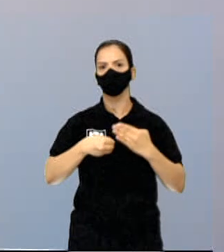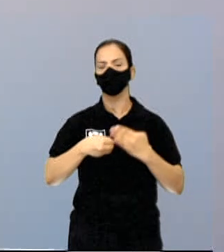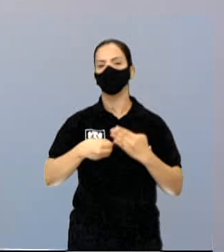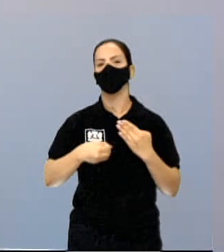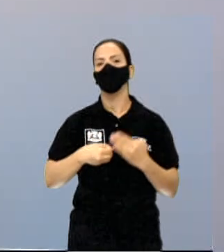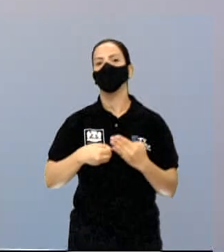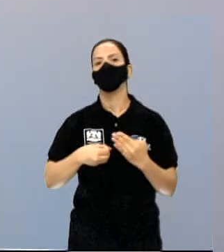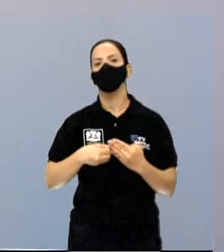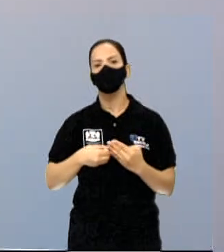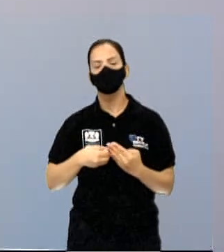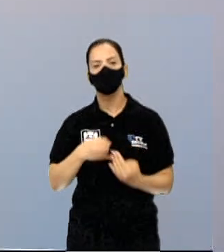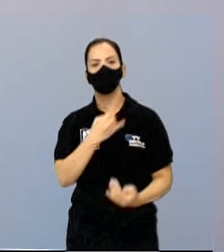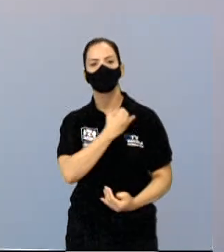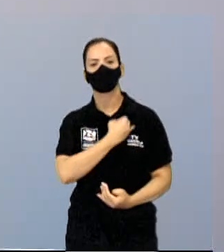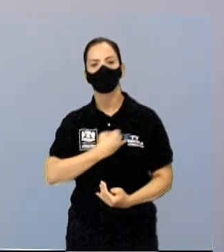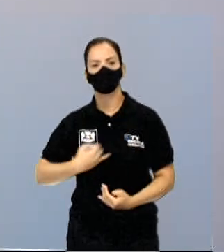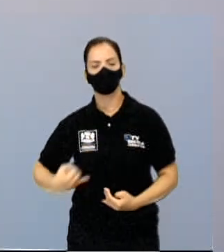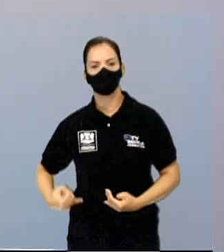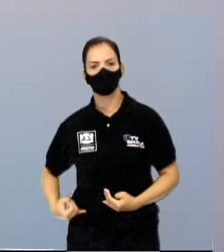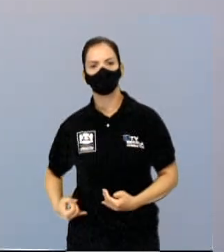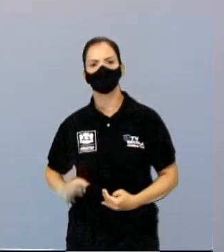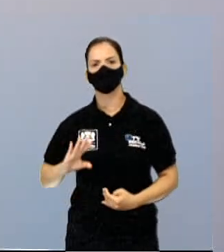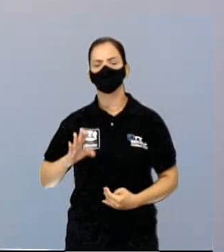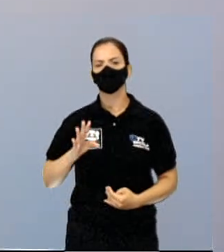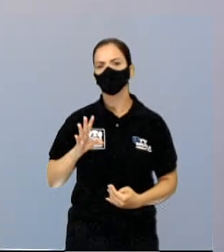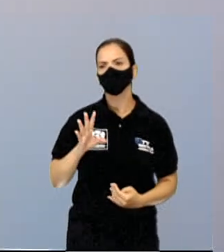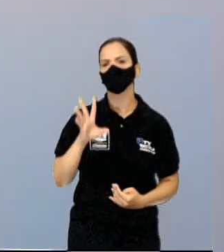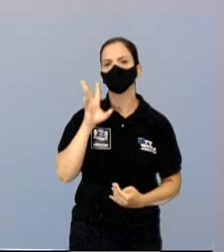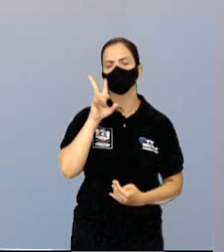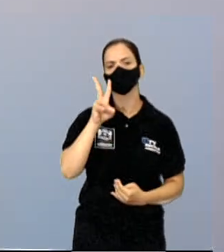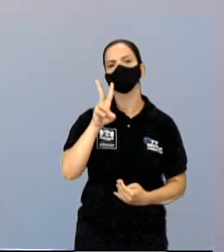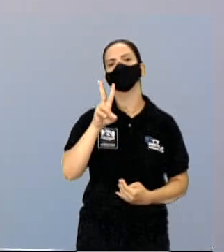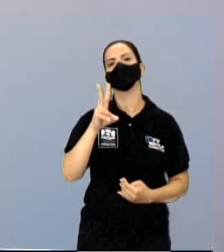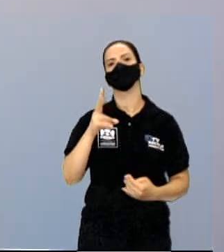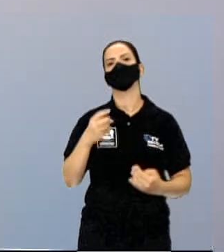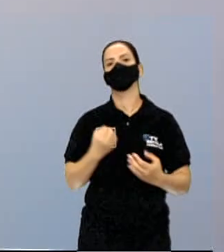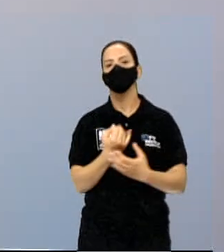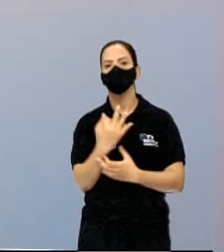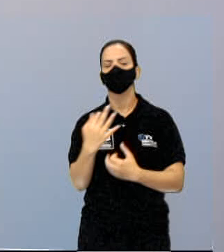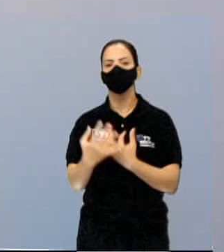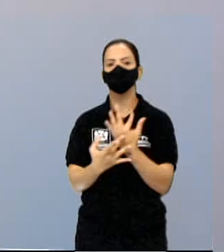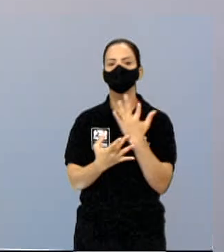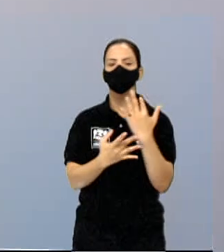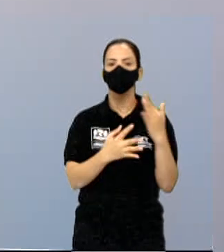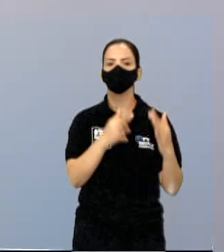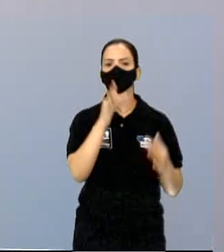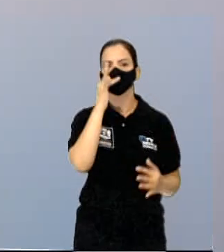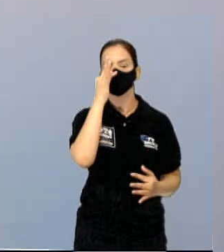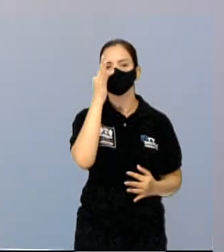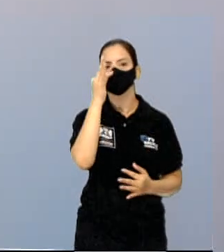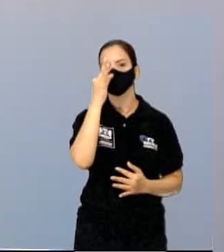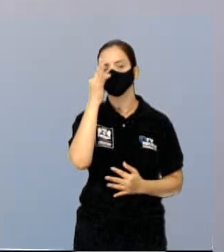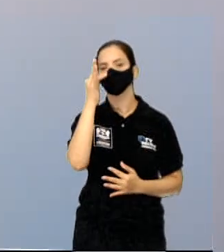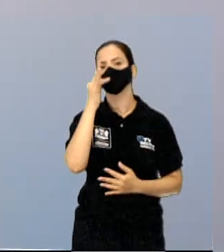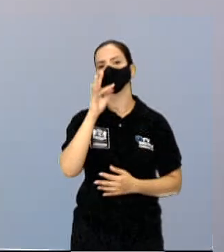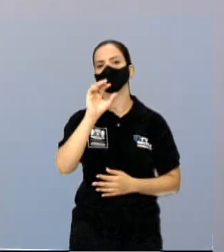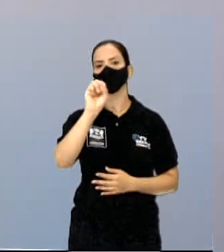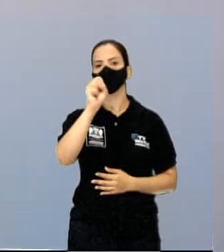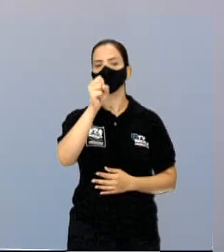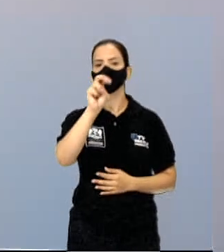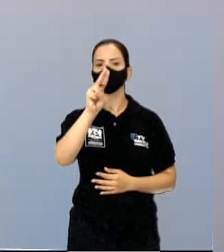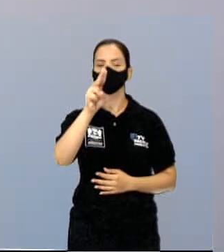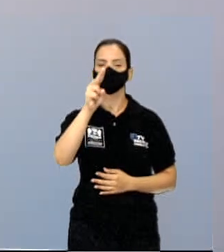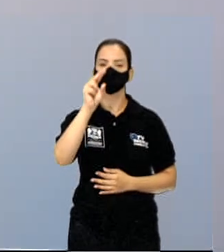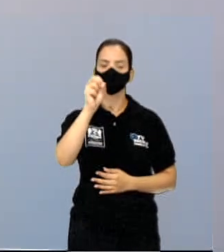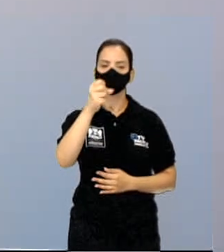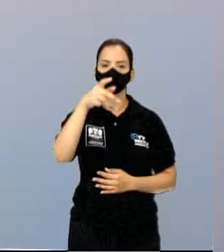jardins suspensos da Babilônia, que é um termo bastante muito utilizado ultimamente. E os babilônios, que também eram conhecidos no período como